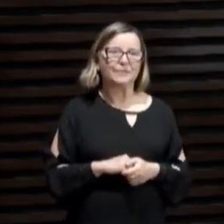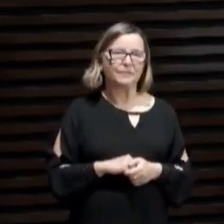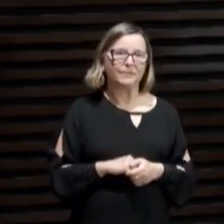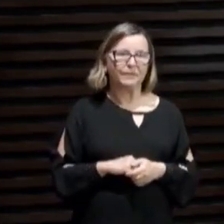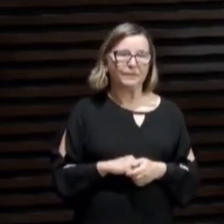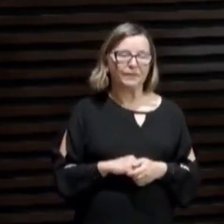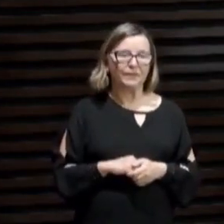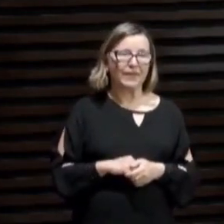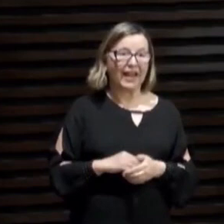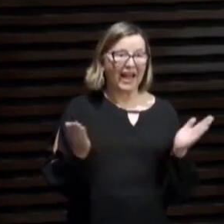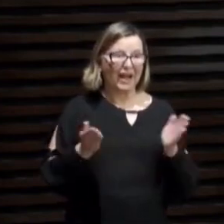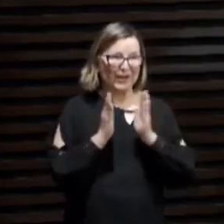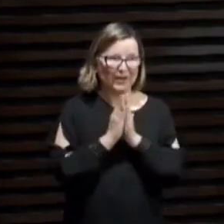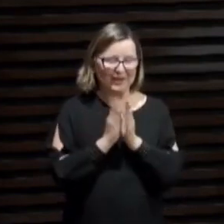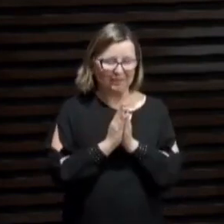coração. Vamos orar?